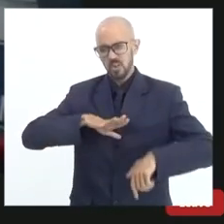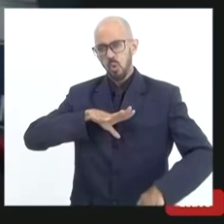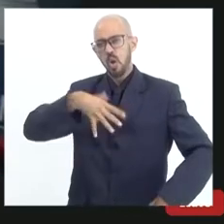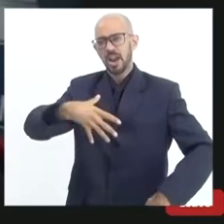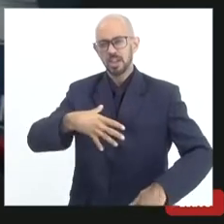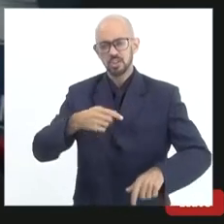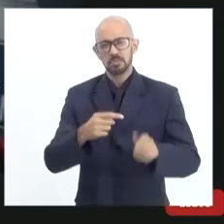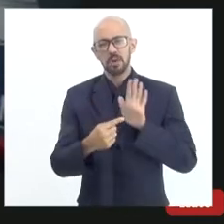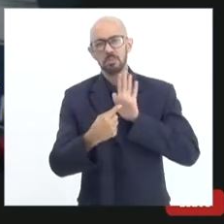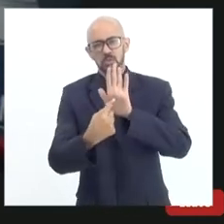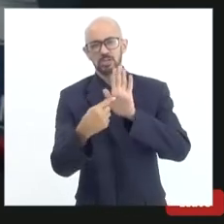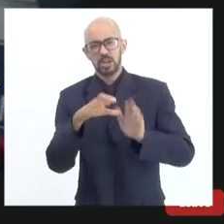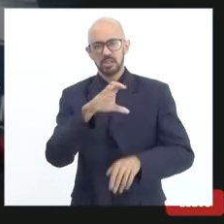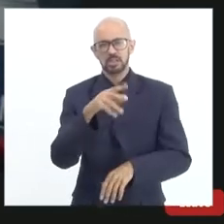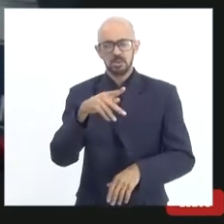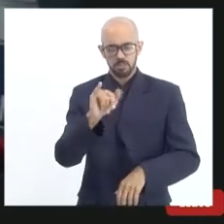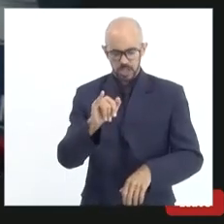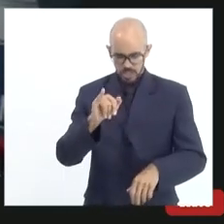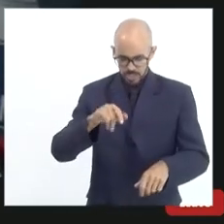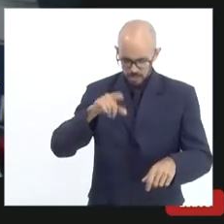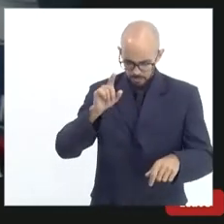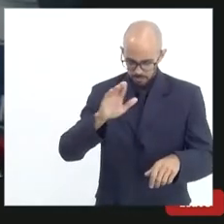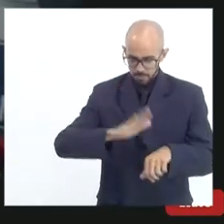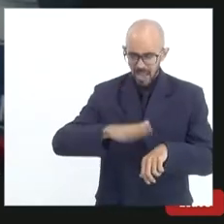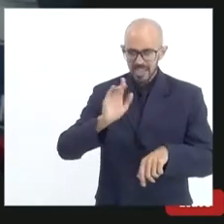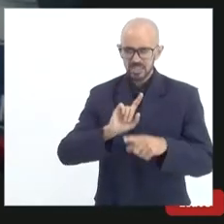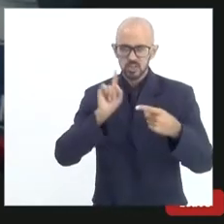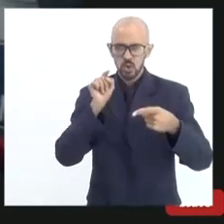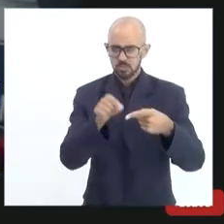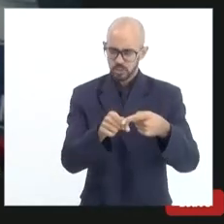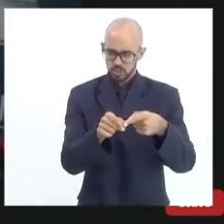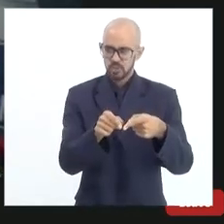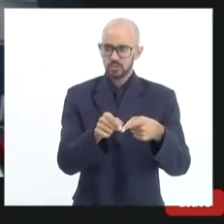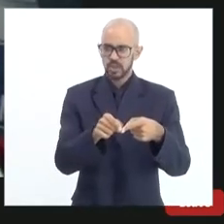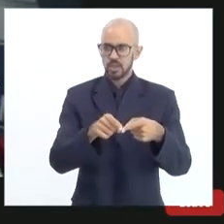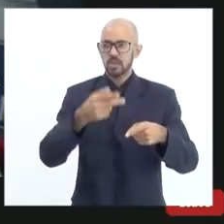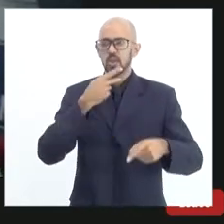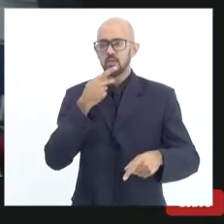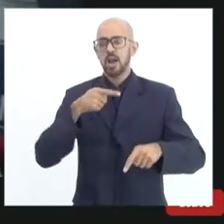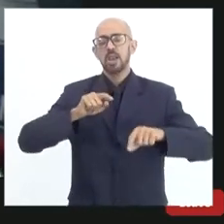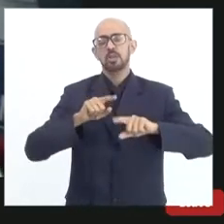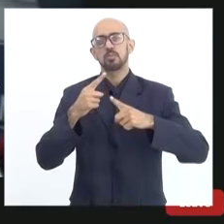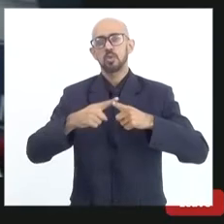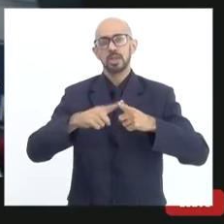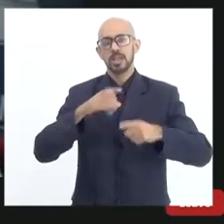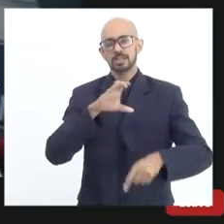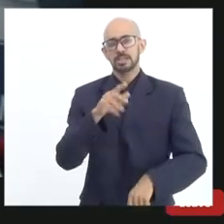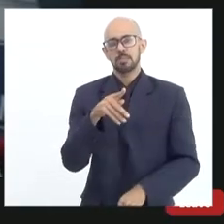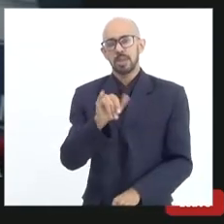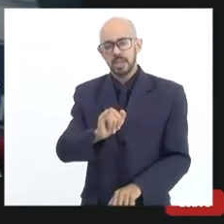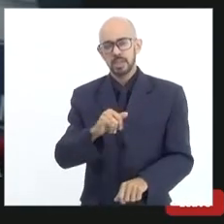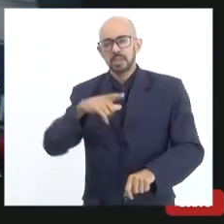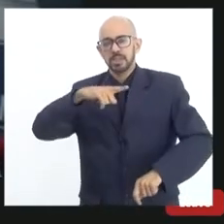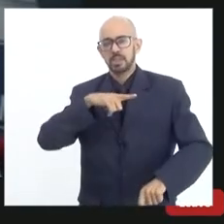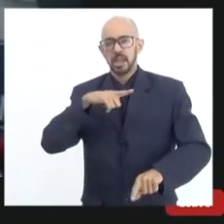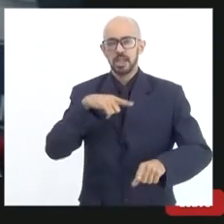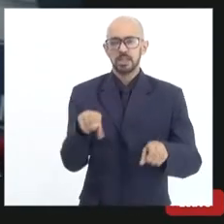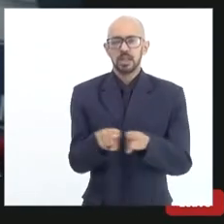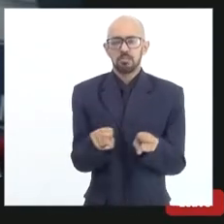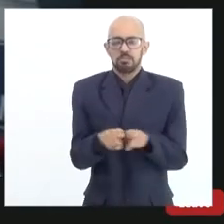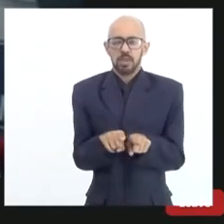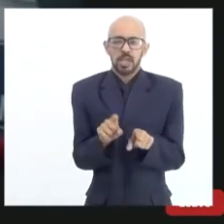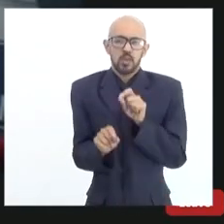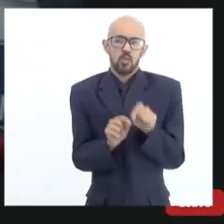é fruto disso. Eu estou tecendo essas considerações porque eu acho que essa CPI ela também tem uma